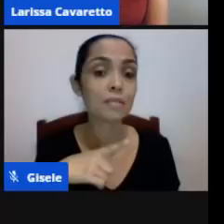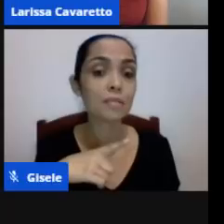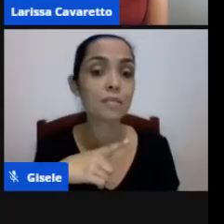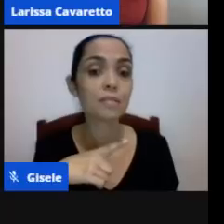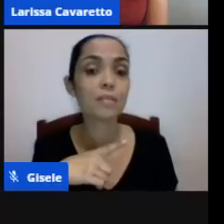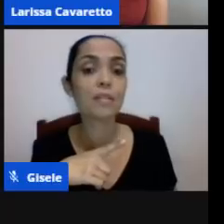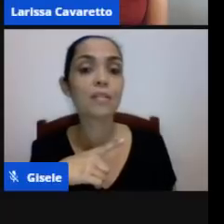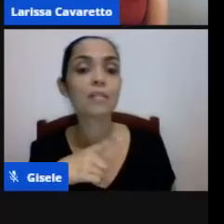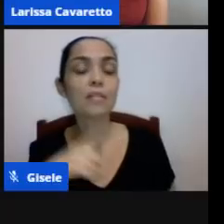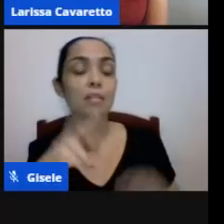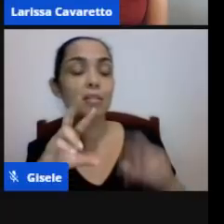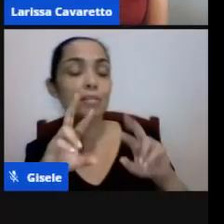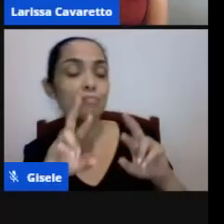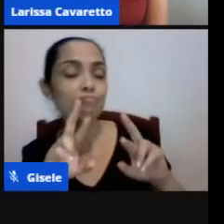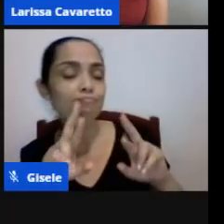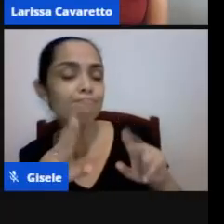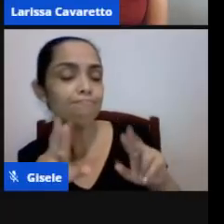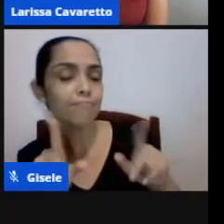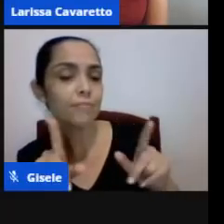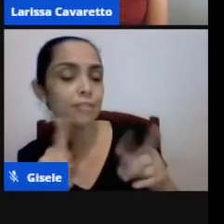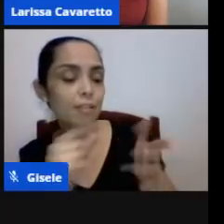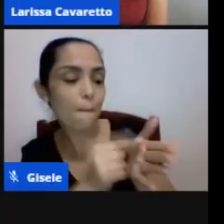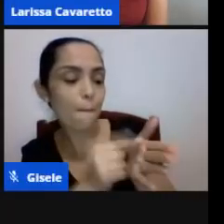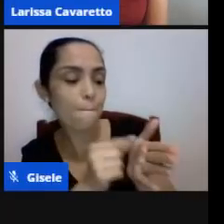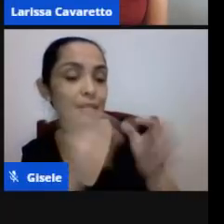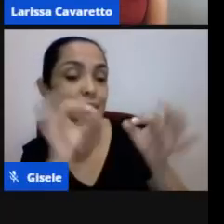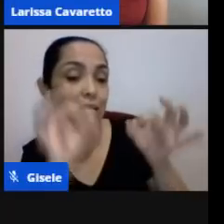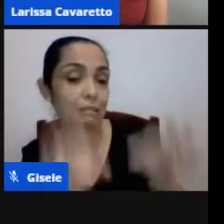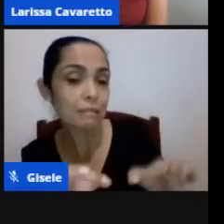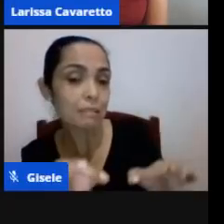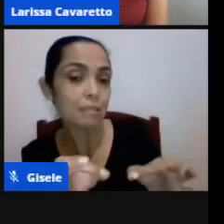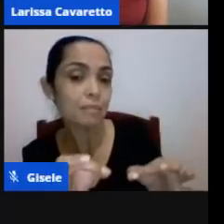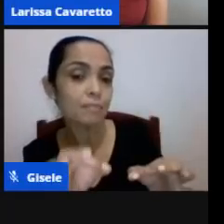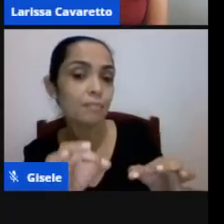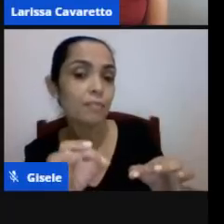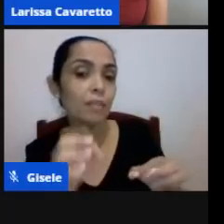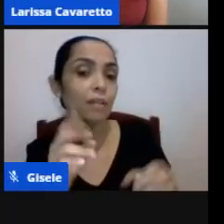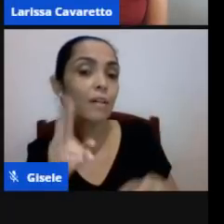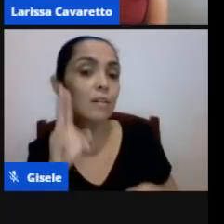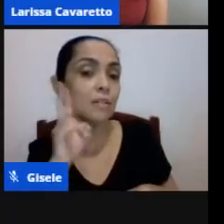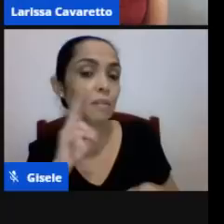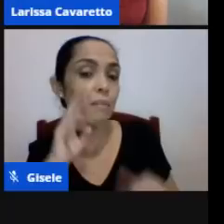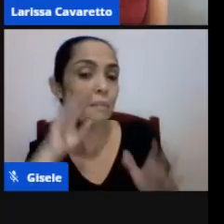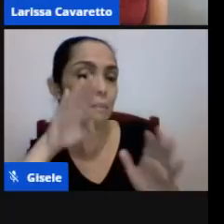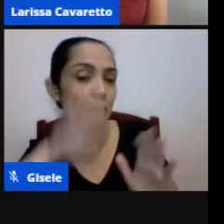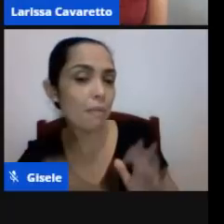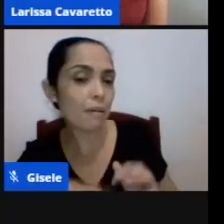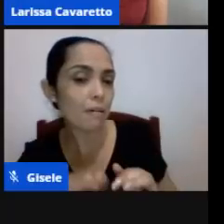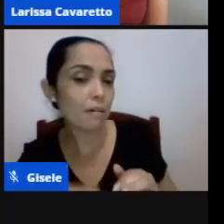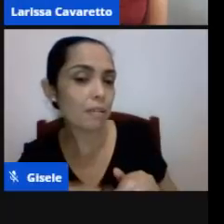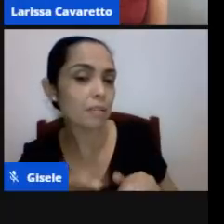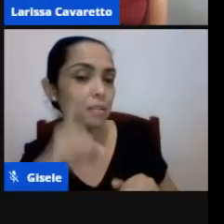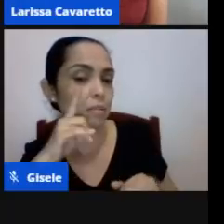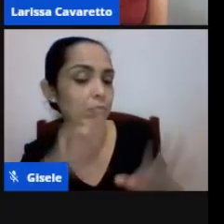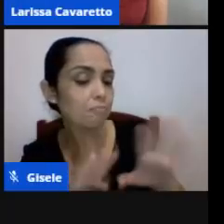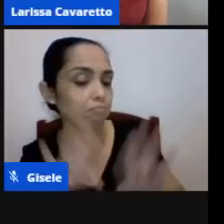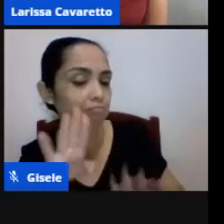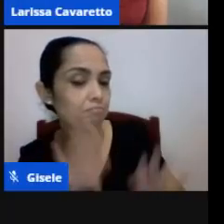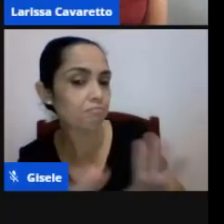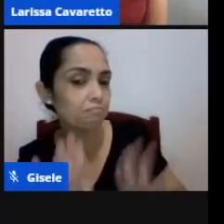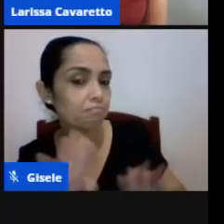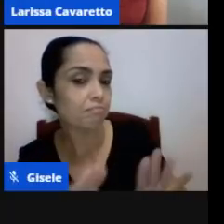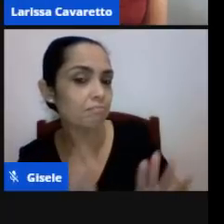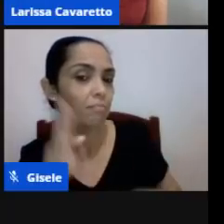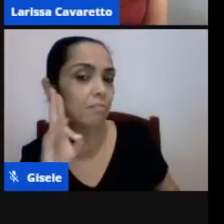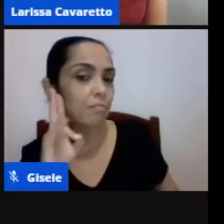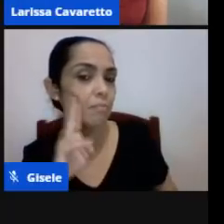um modo adequado. Então temperaturas muito baixas devem gerar desconfiança também, não é uma temperatura normal para o corpo. De